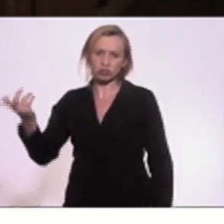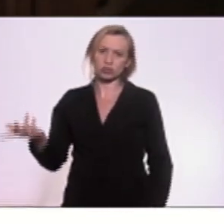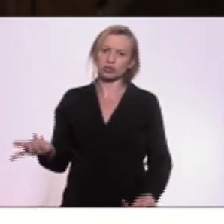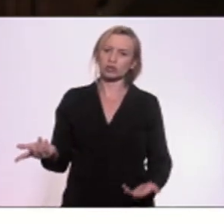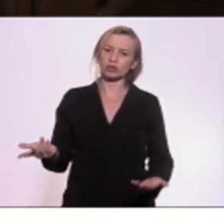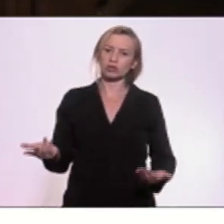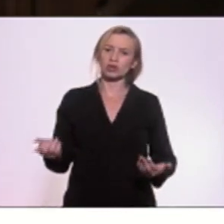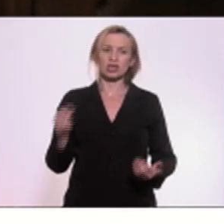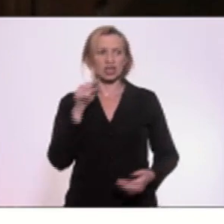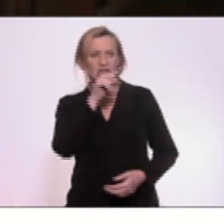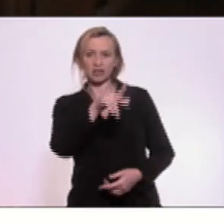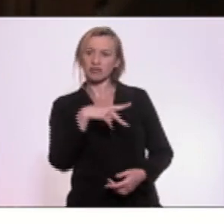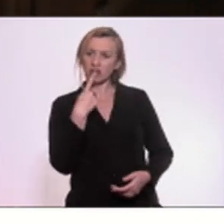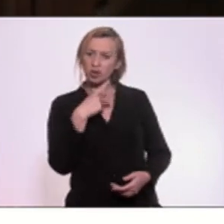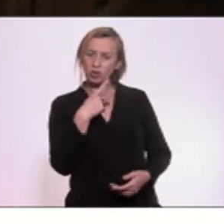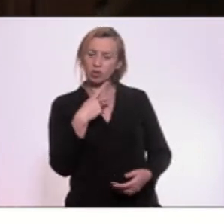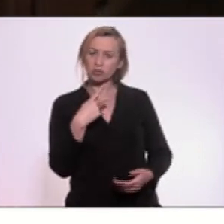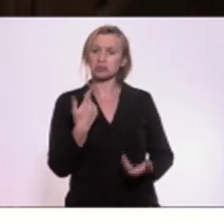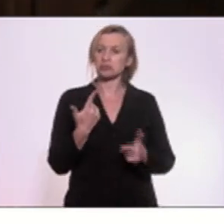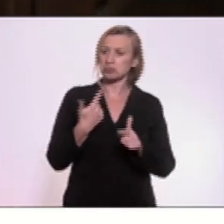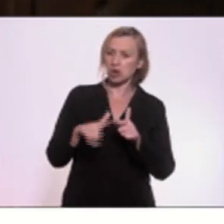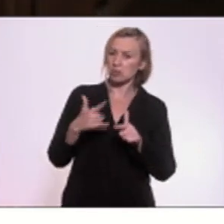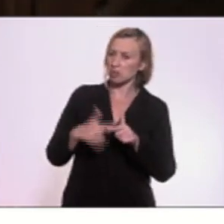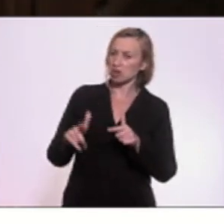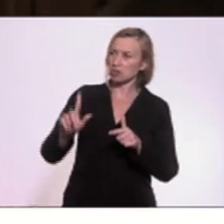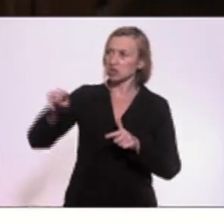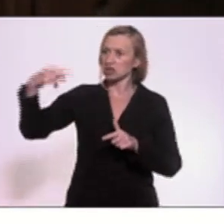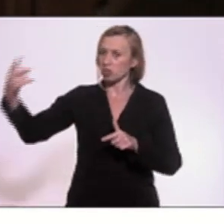é óbvio. Sim, claro. Né? Entretanto,